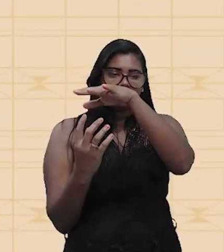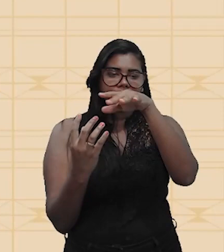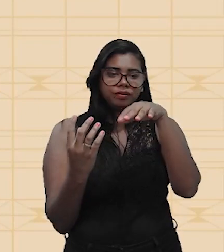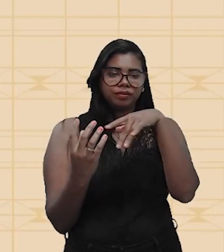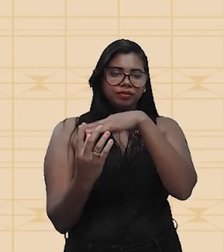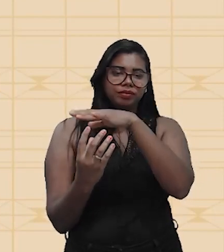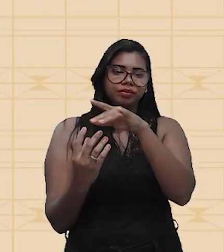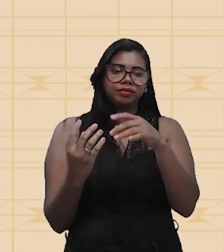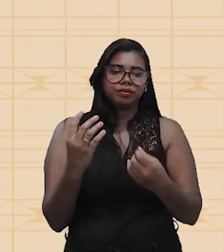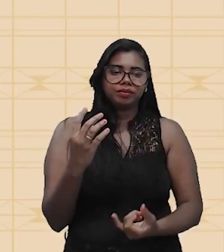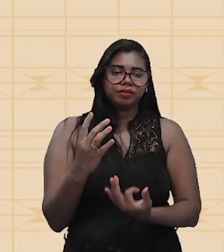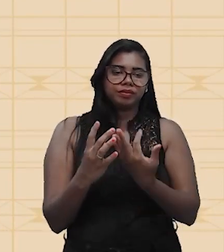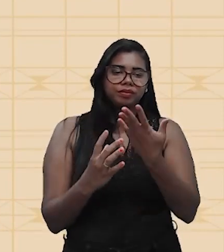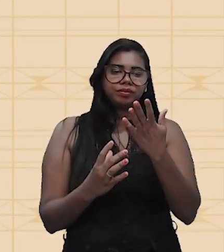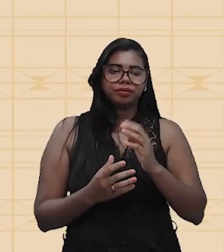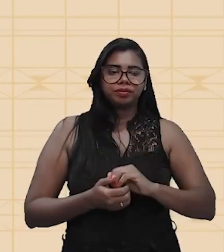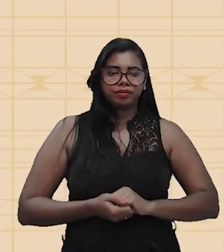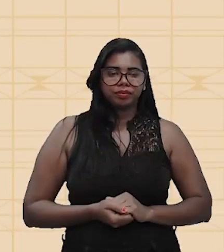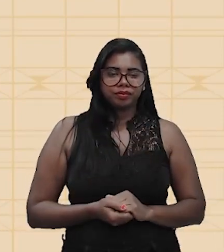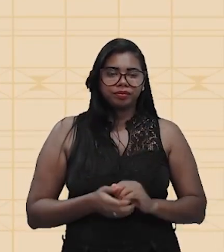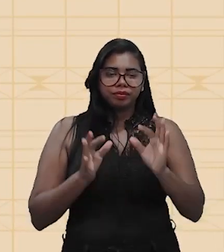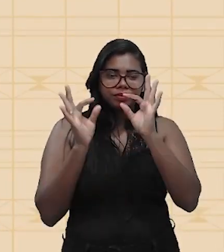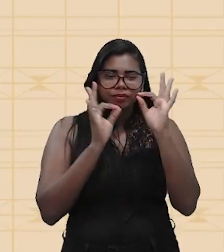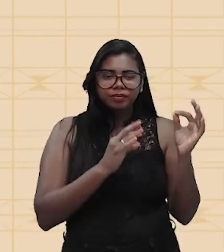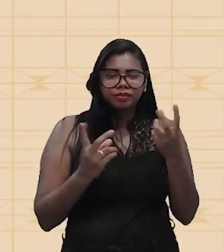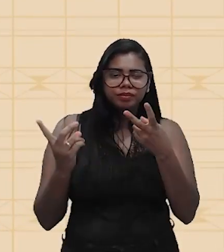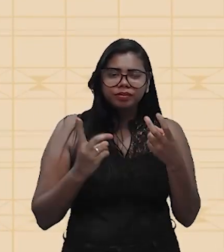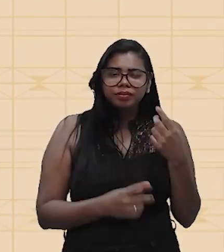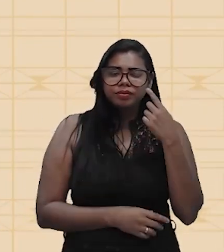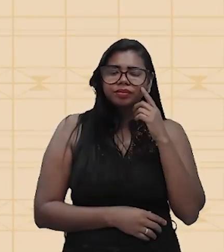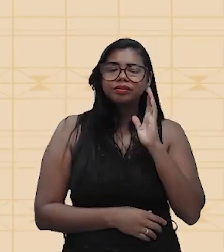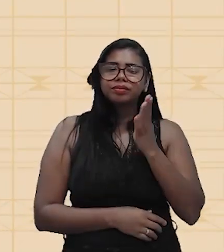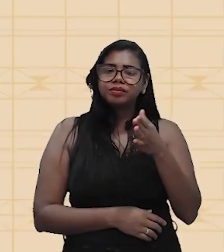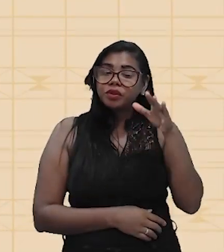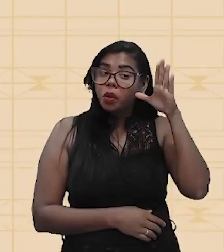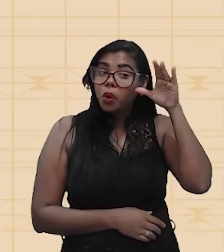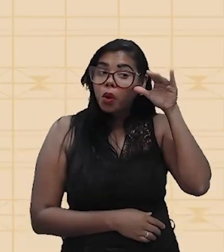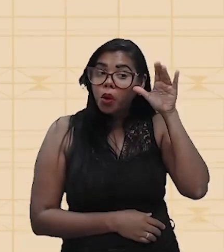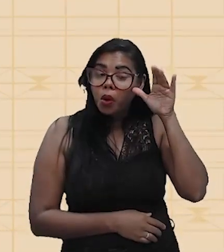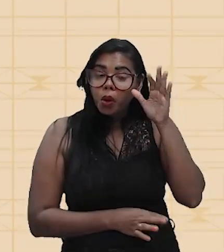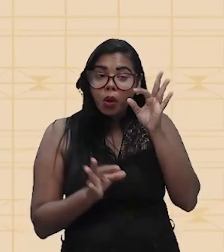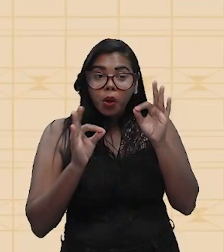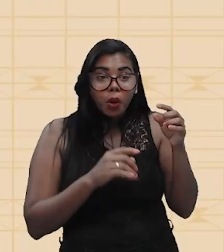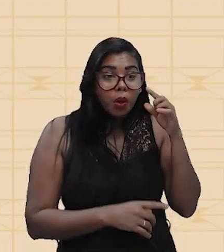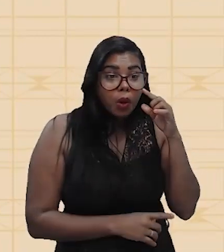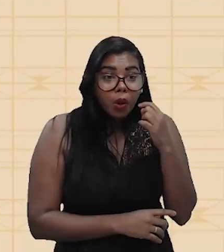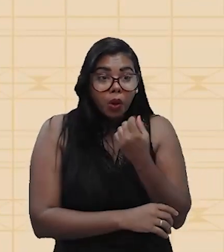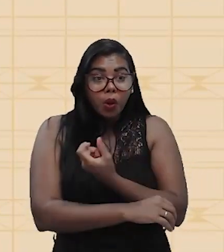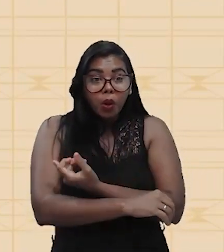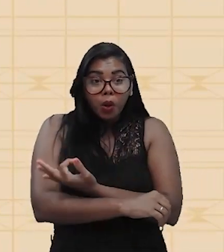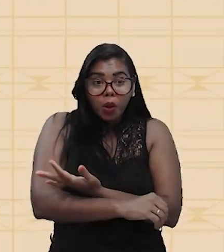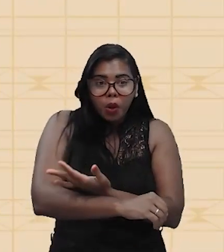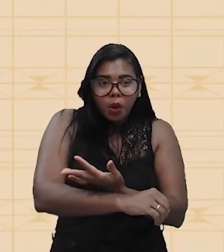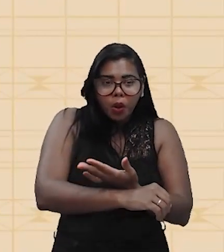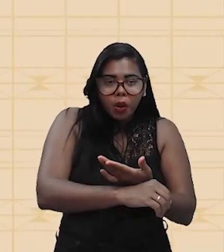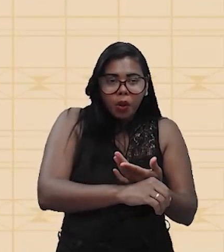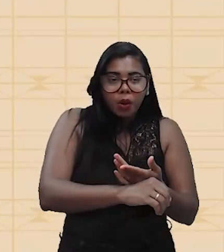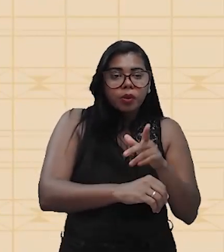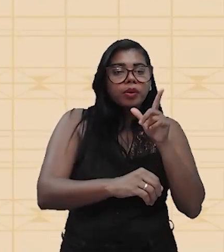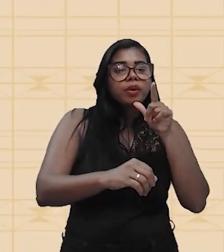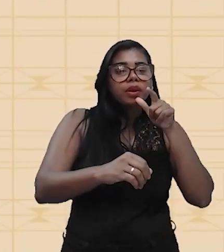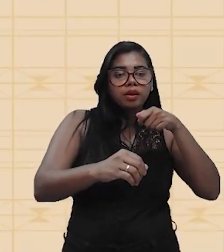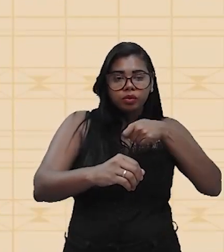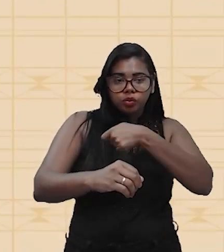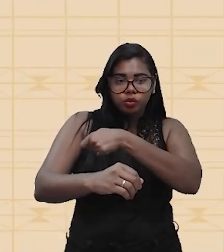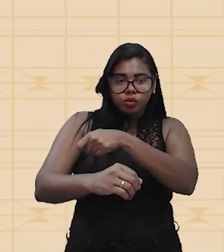água saindo dela. Você já teve a curiosidade de pressionar o cano da mangueira? Percebe-se